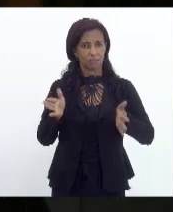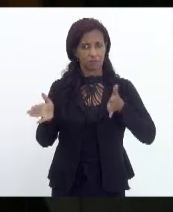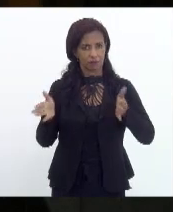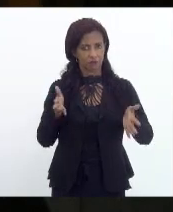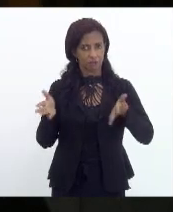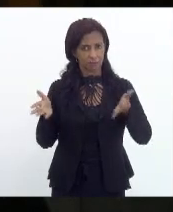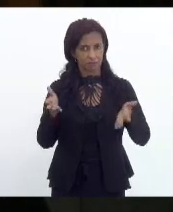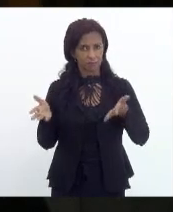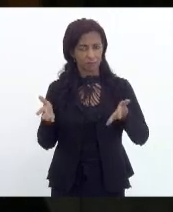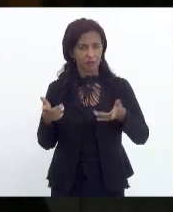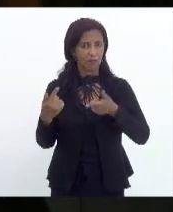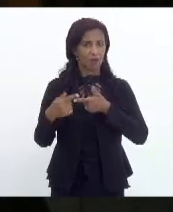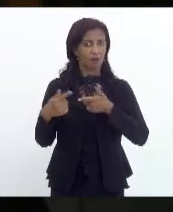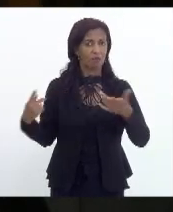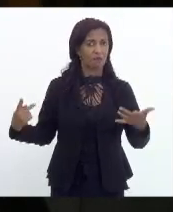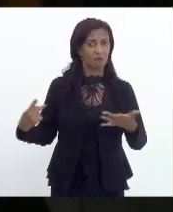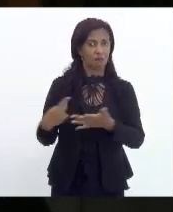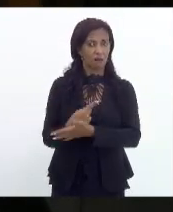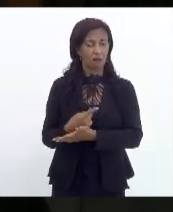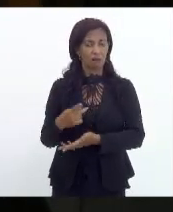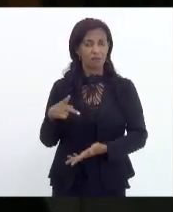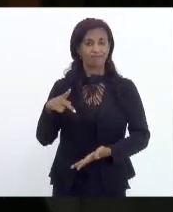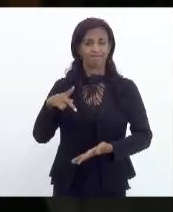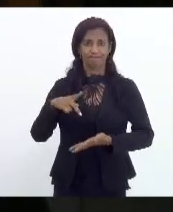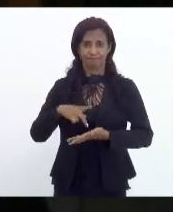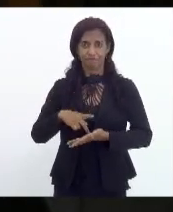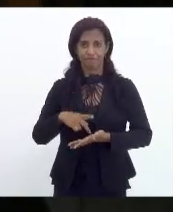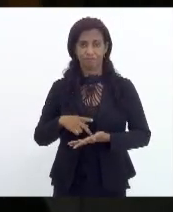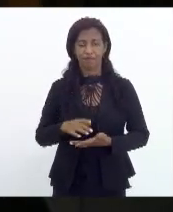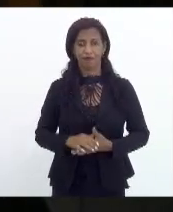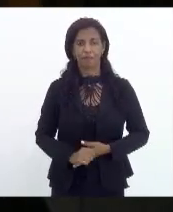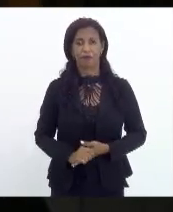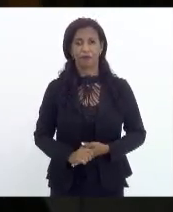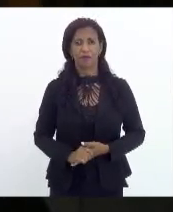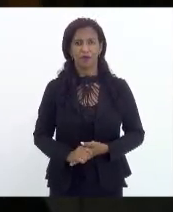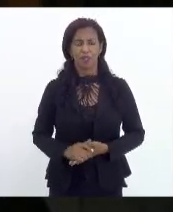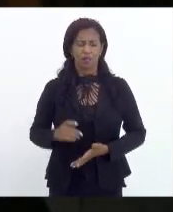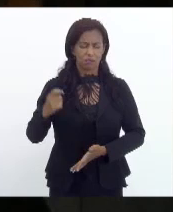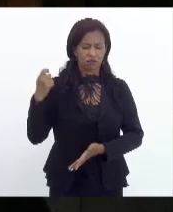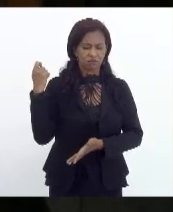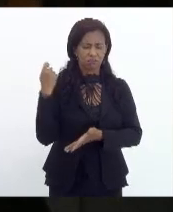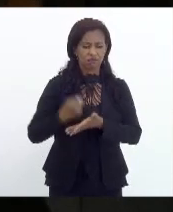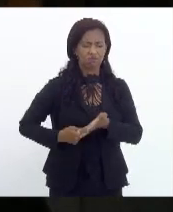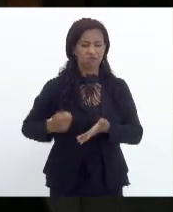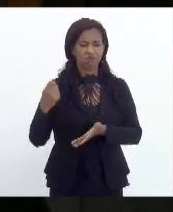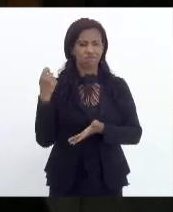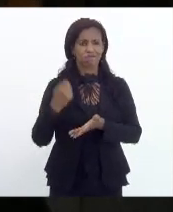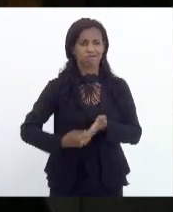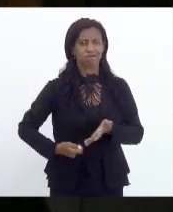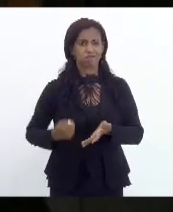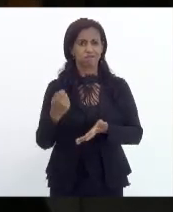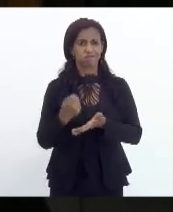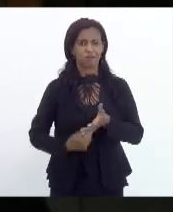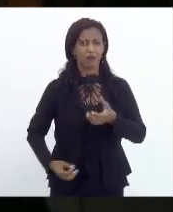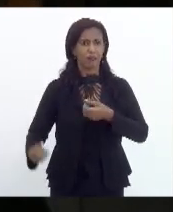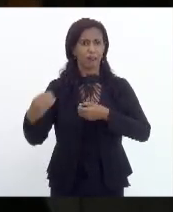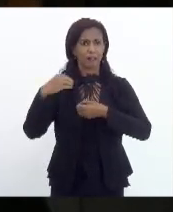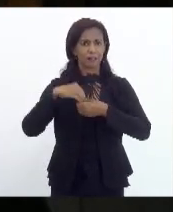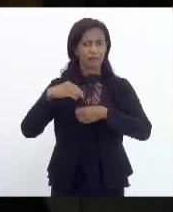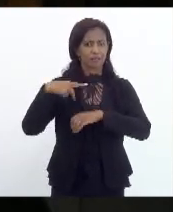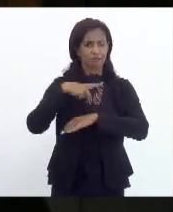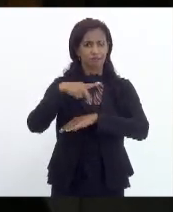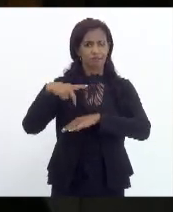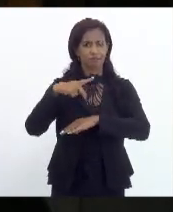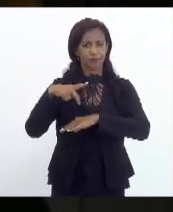E é porque houve de fato há uma luta interna nesse país muito